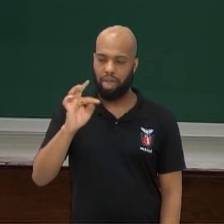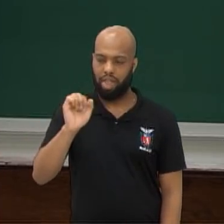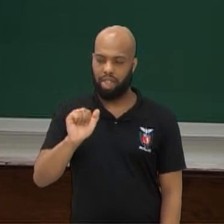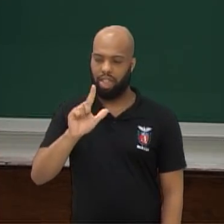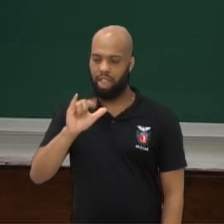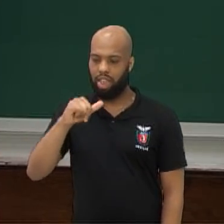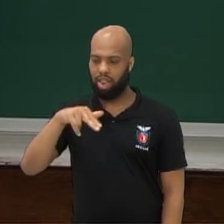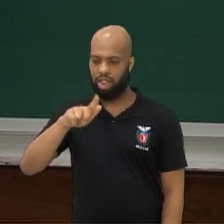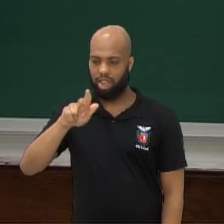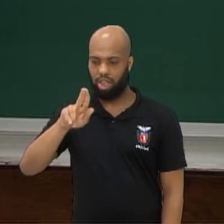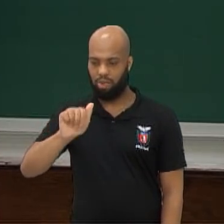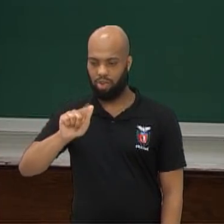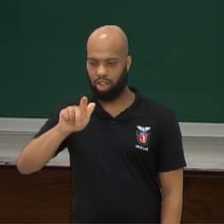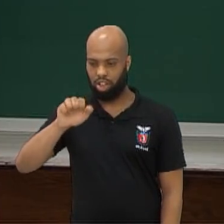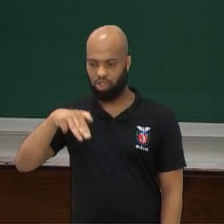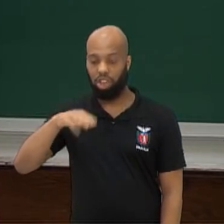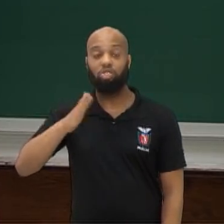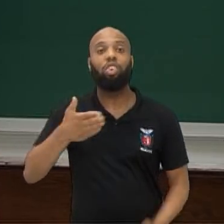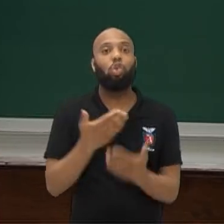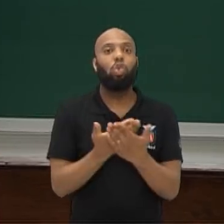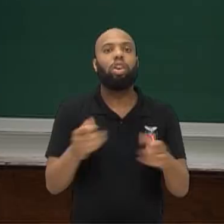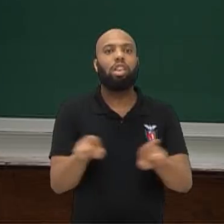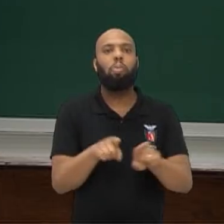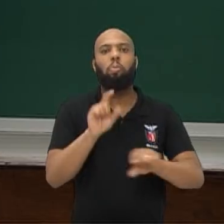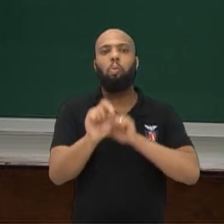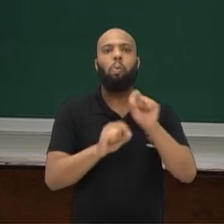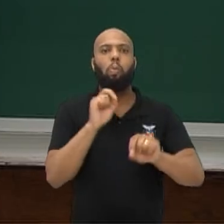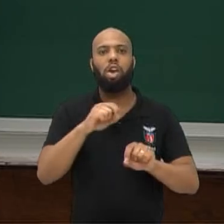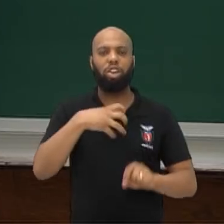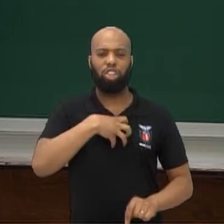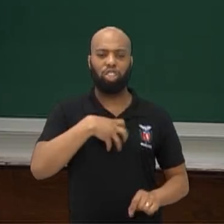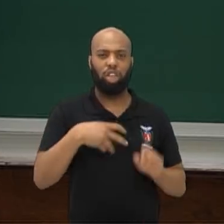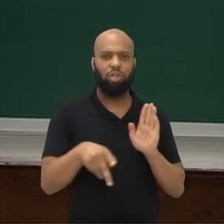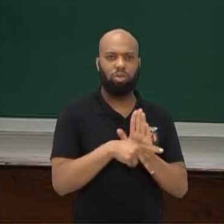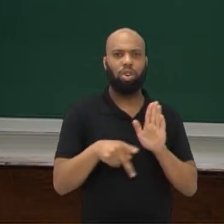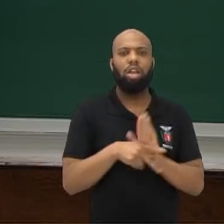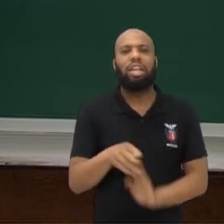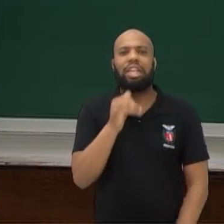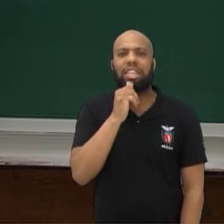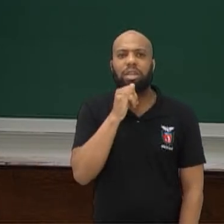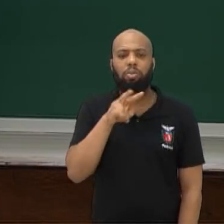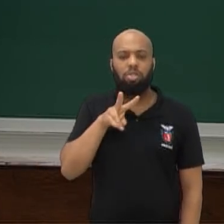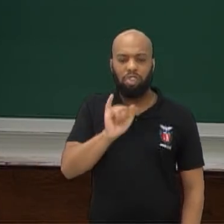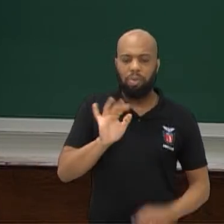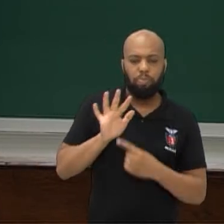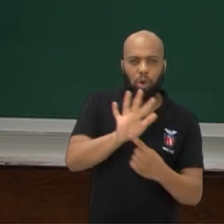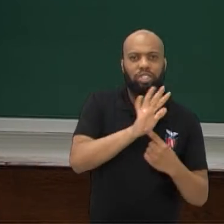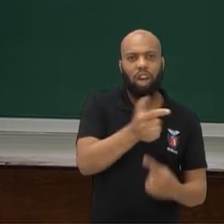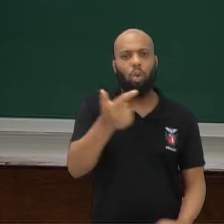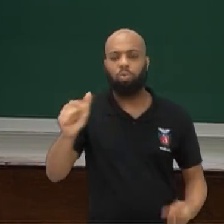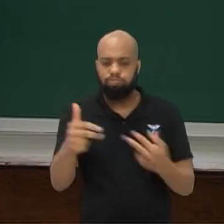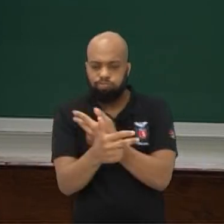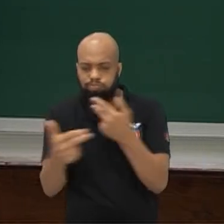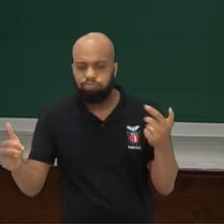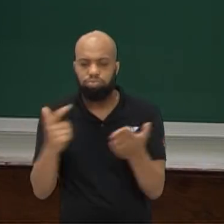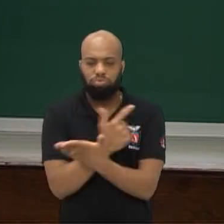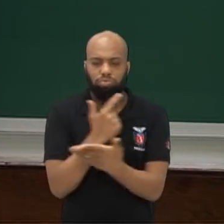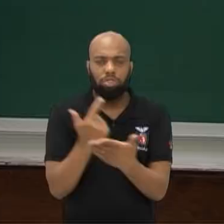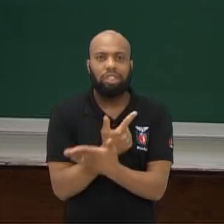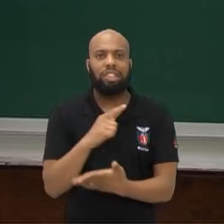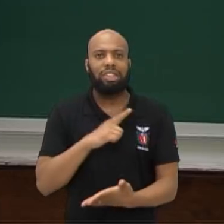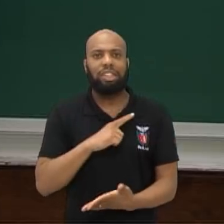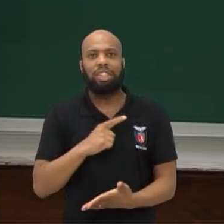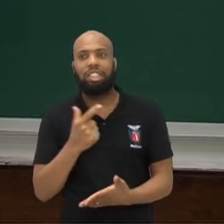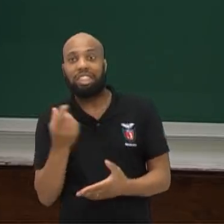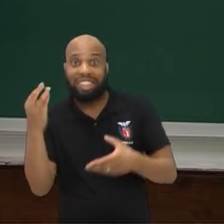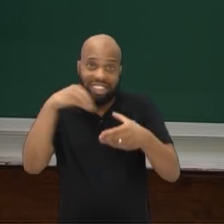né, anteriormente, né, que é uma construção metalinguística quando ele menciona outras obras literárias